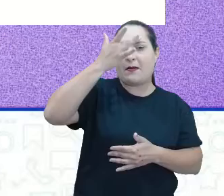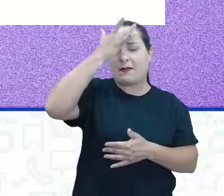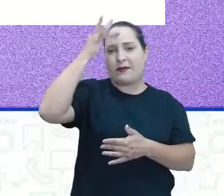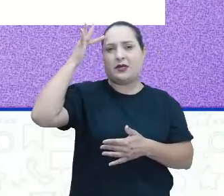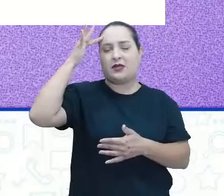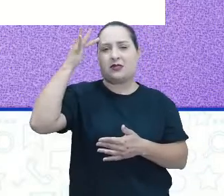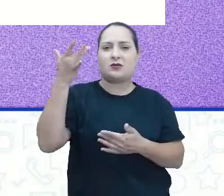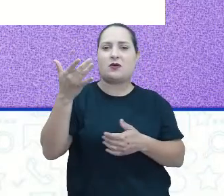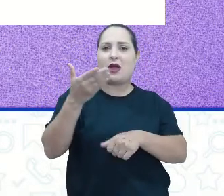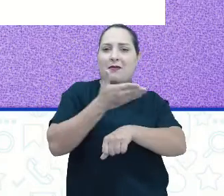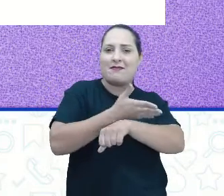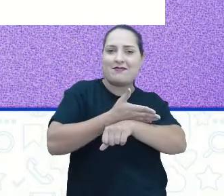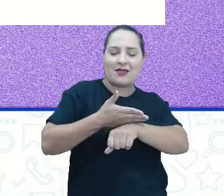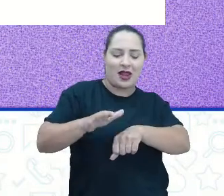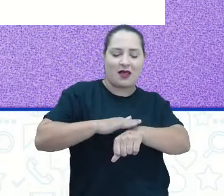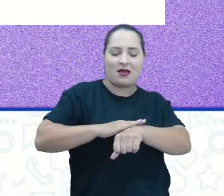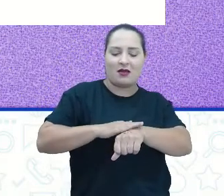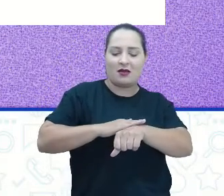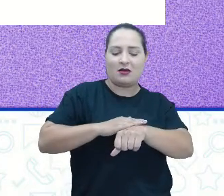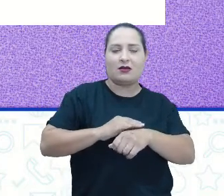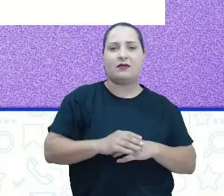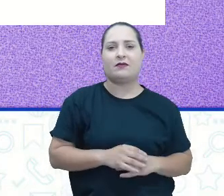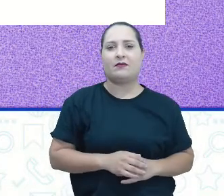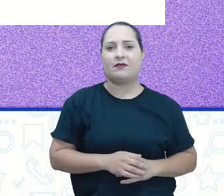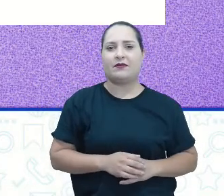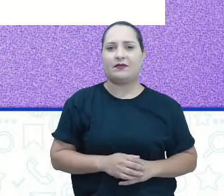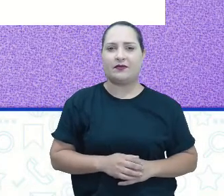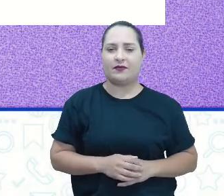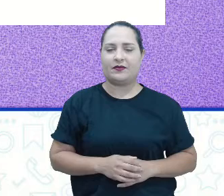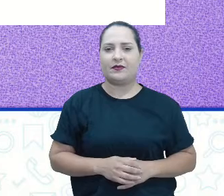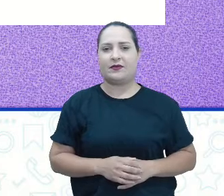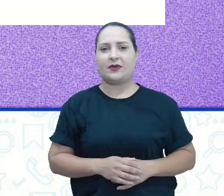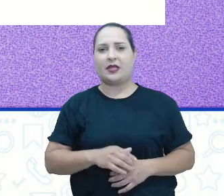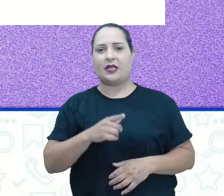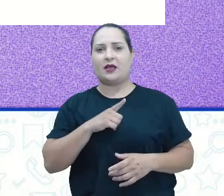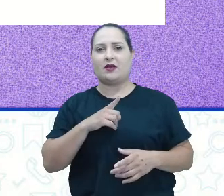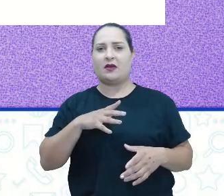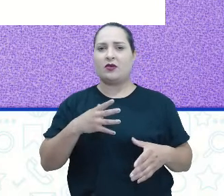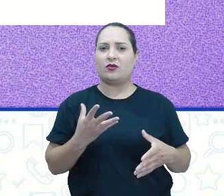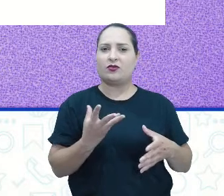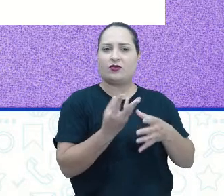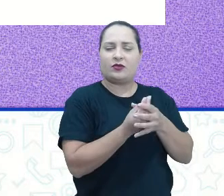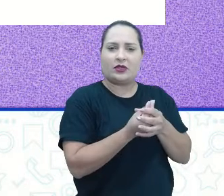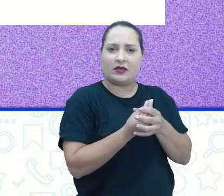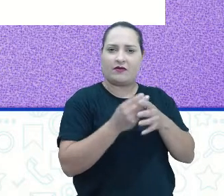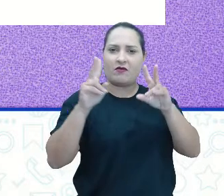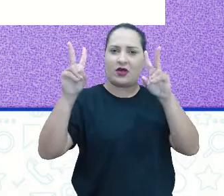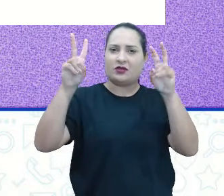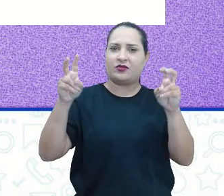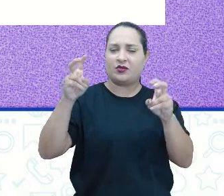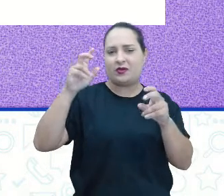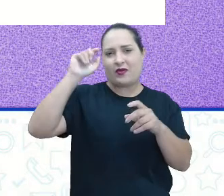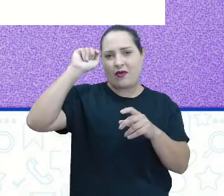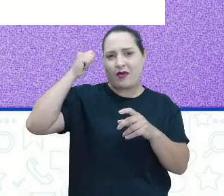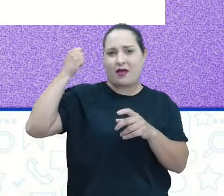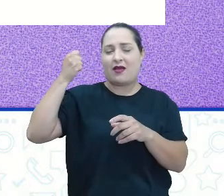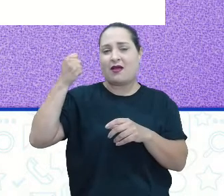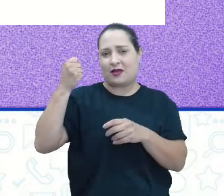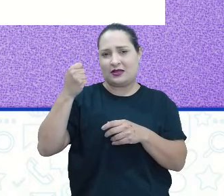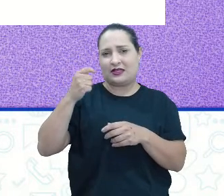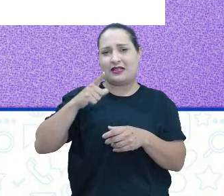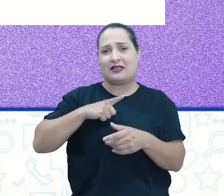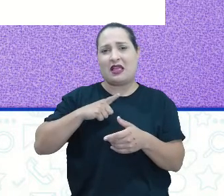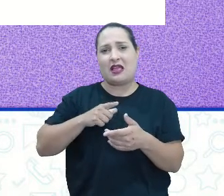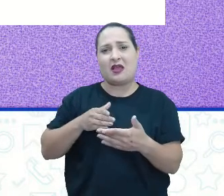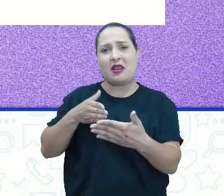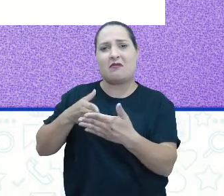se torna excludente. O estereótipo de tentar ser inclusivo quando o assunto é raça se limita apenas a pessoas